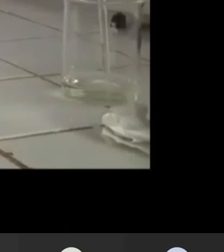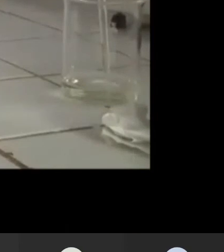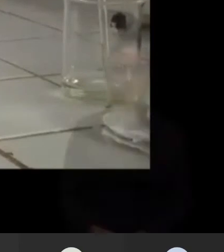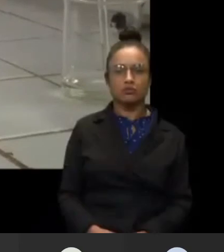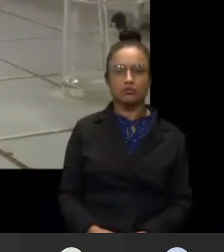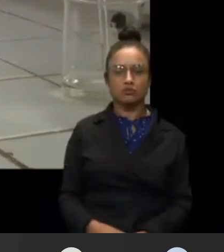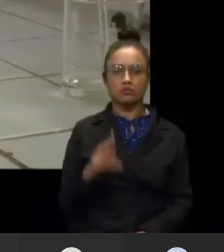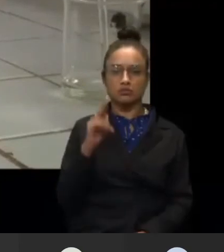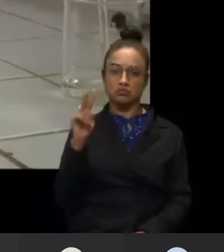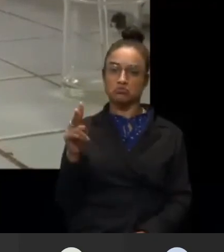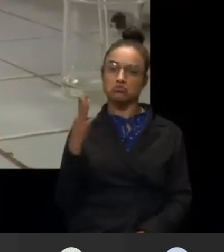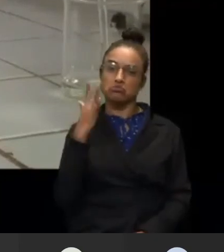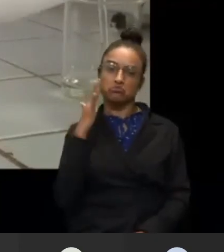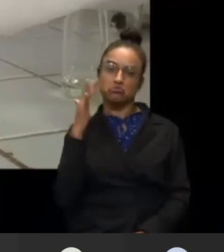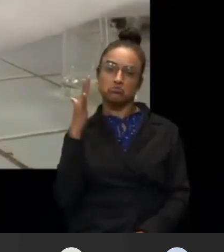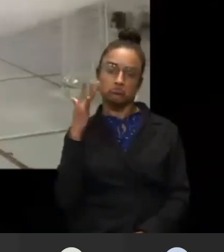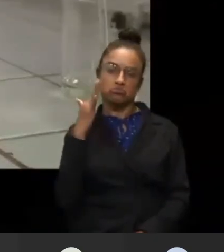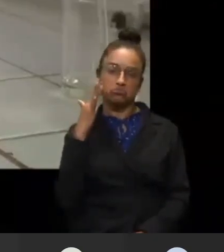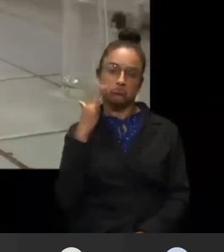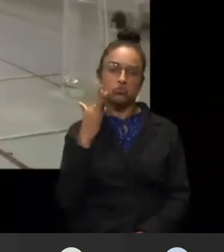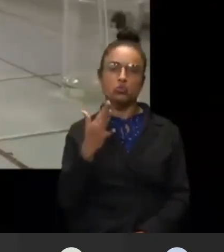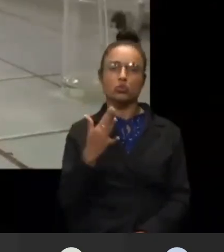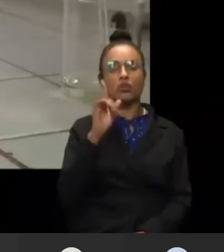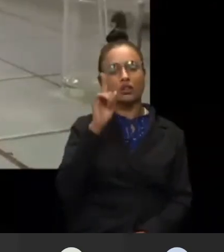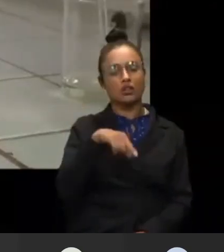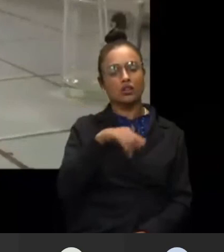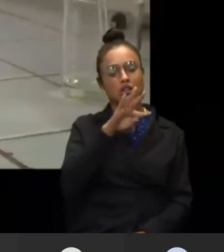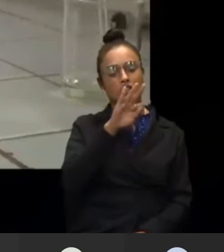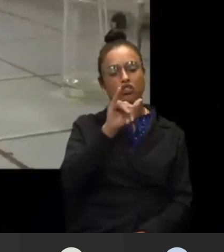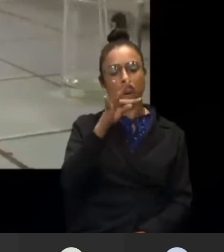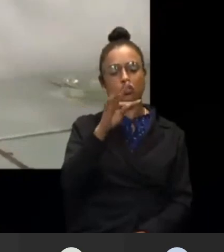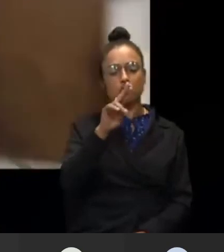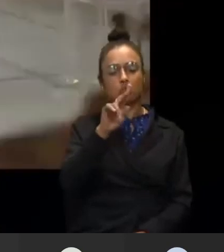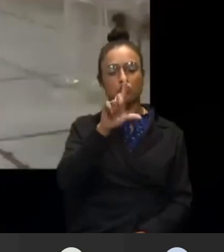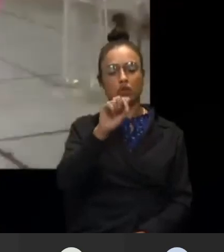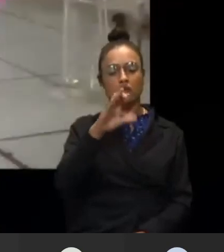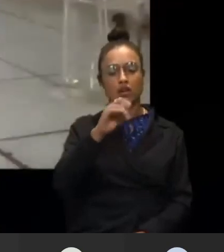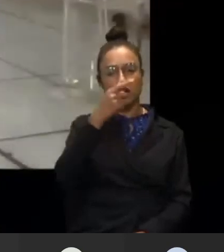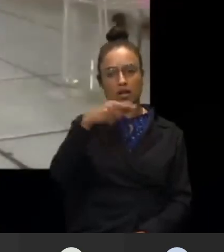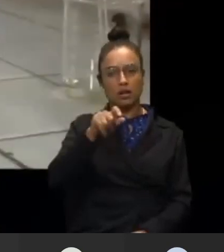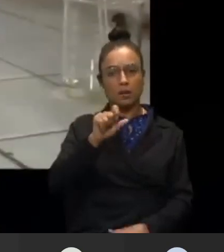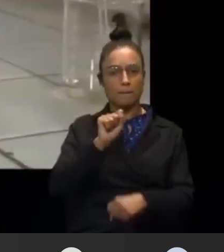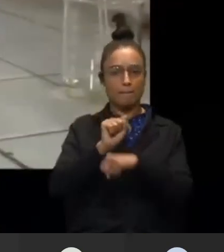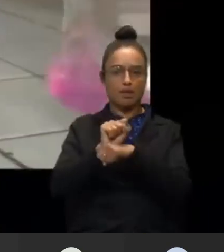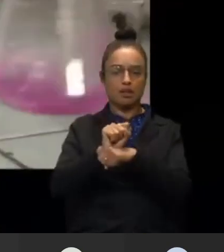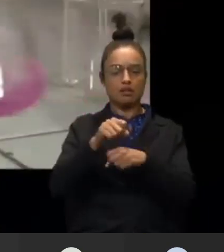Ficou cor-de-rosa, indica que a titulação deve ser parada.